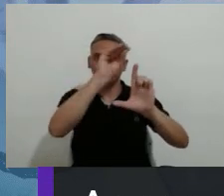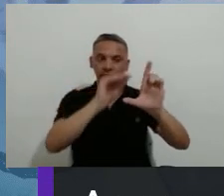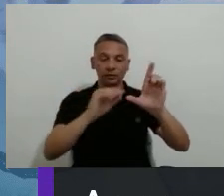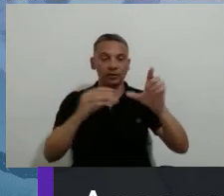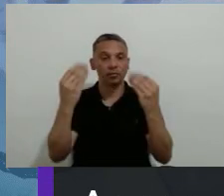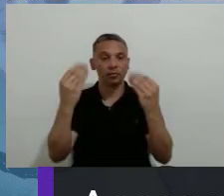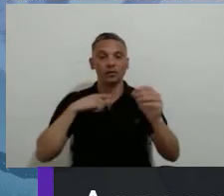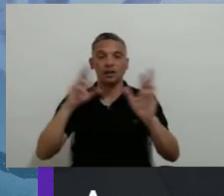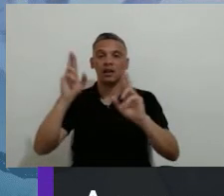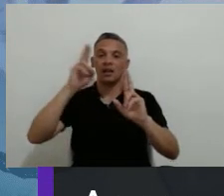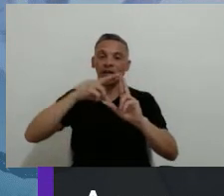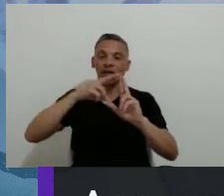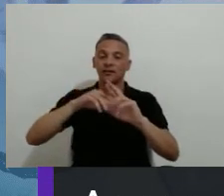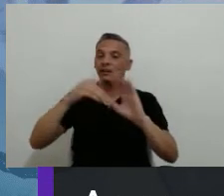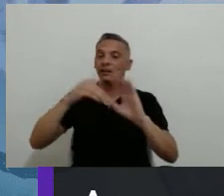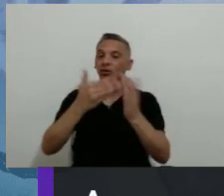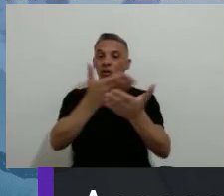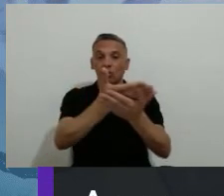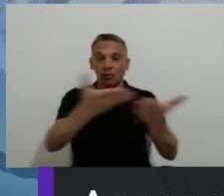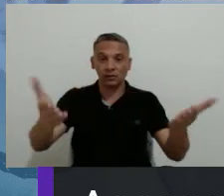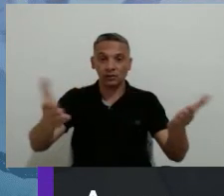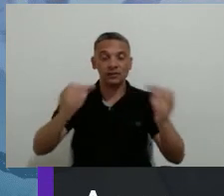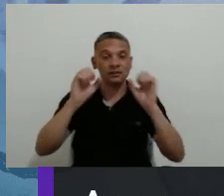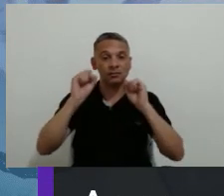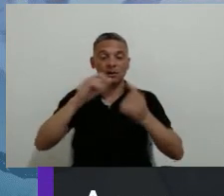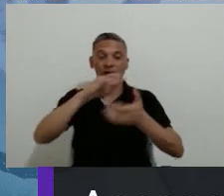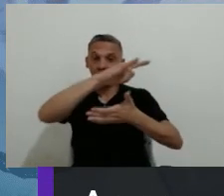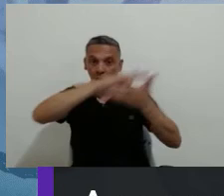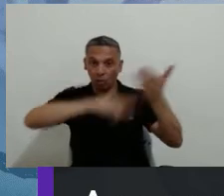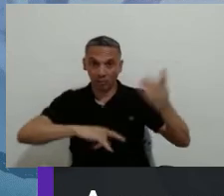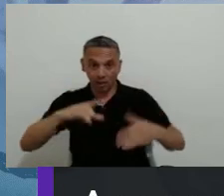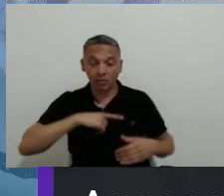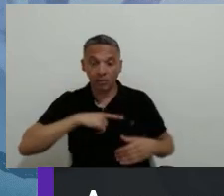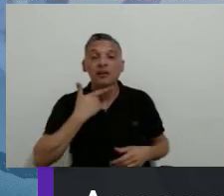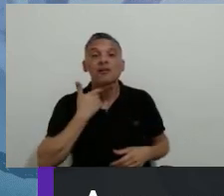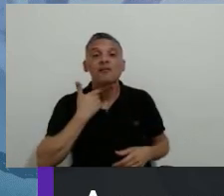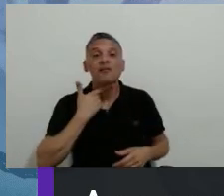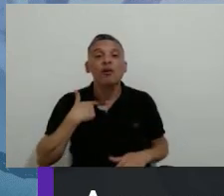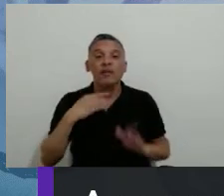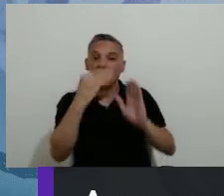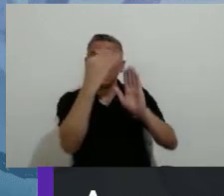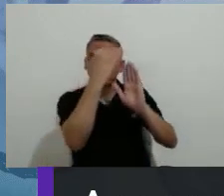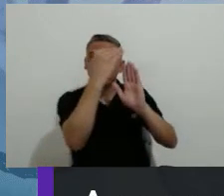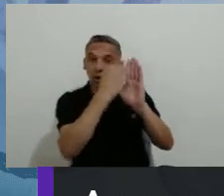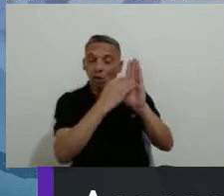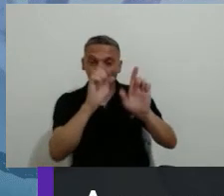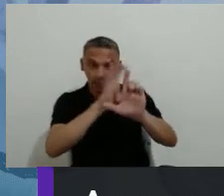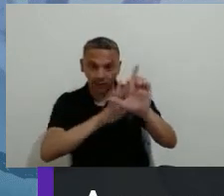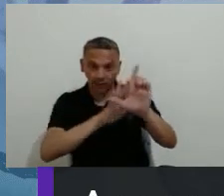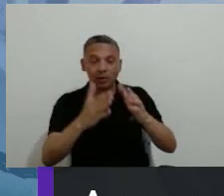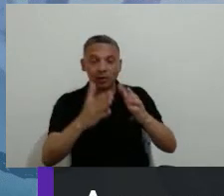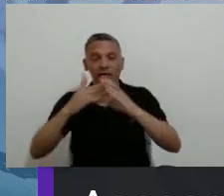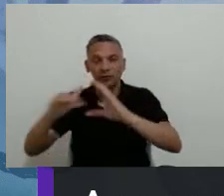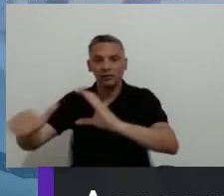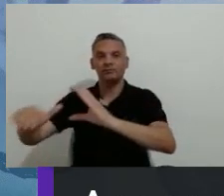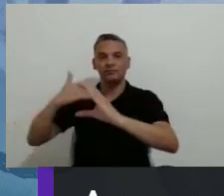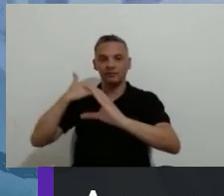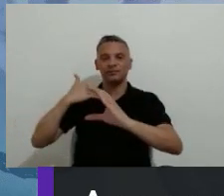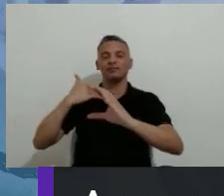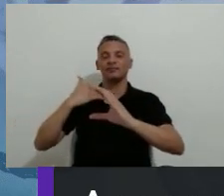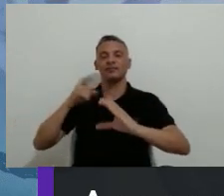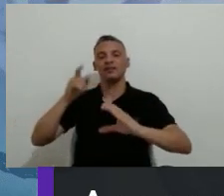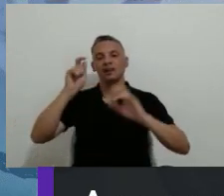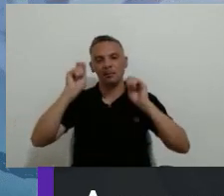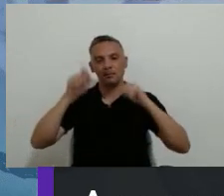todos vocês que têm documentos que desejam que integrem o Observa, podem enviar para a rede, podem enviar para o